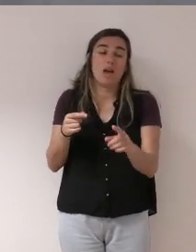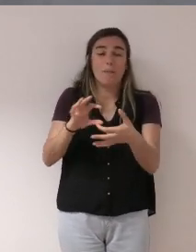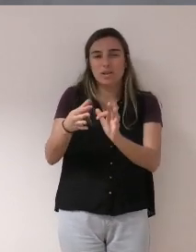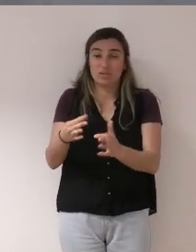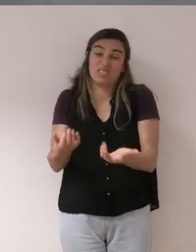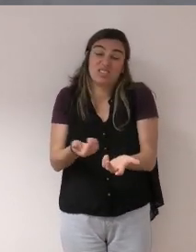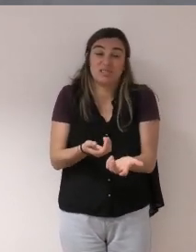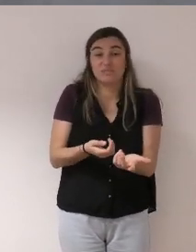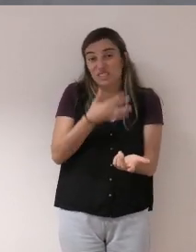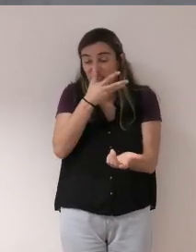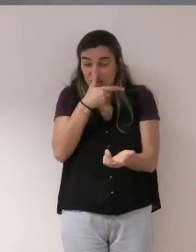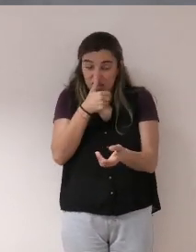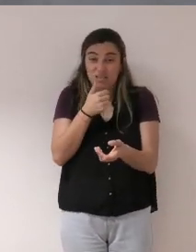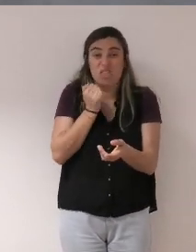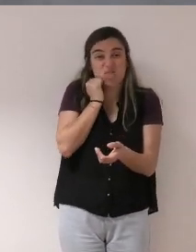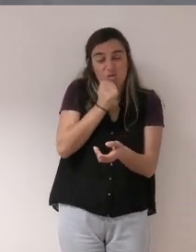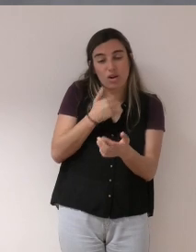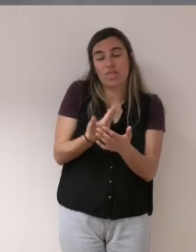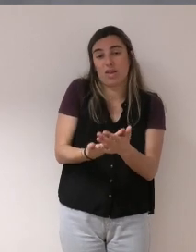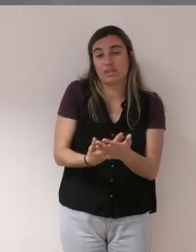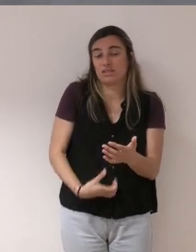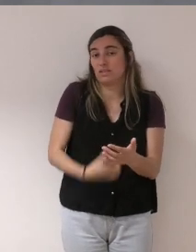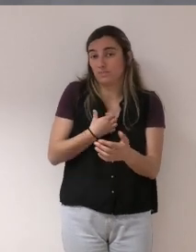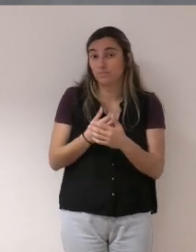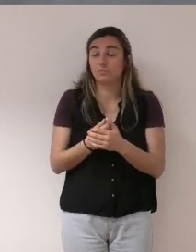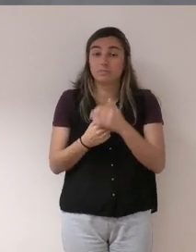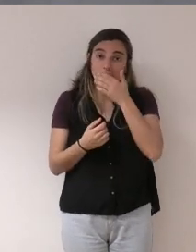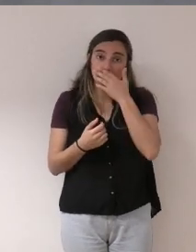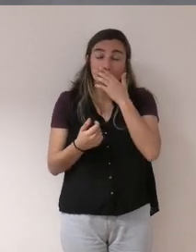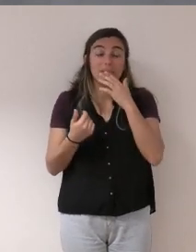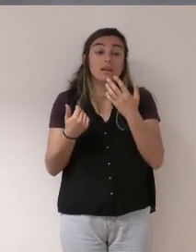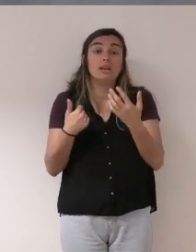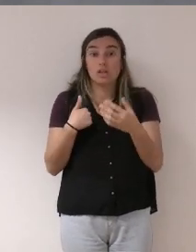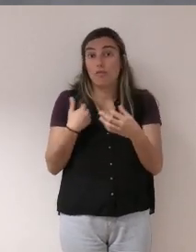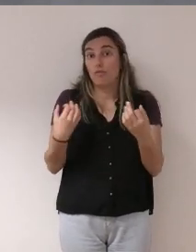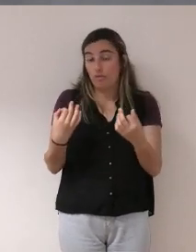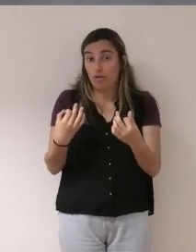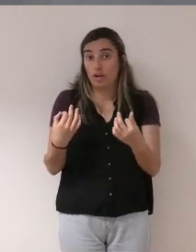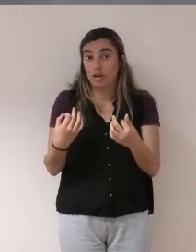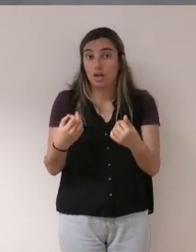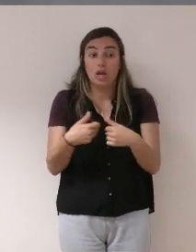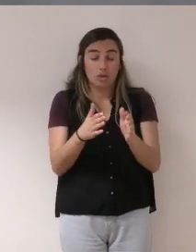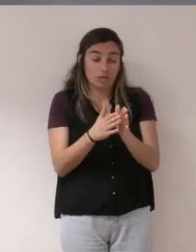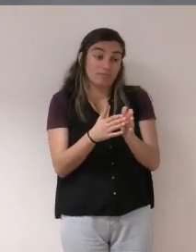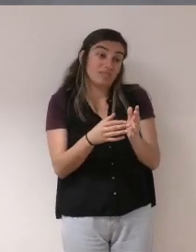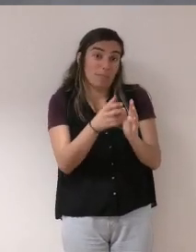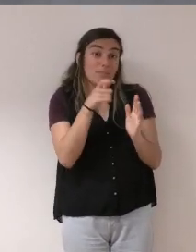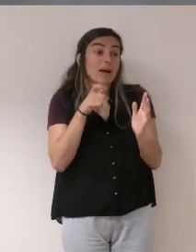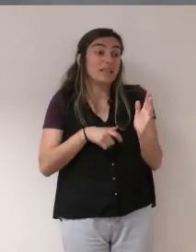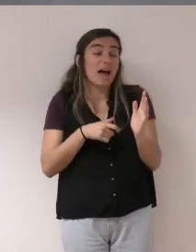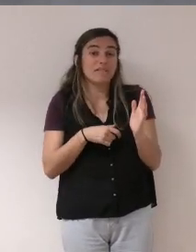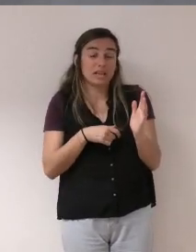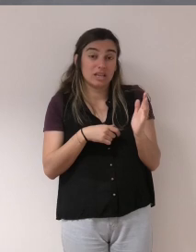digamos assim, não é? Enfim, não sei. Bom, primeiro, não significa que eu assumisse com linhas aquelas palavras. Sim, sim. Na verdade,